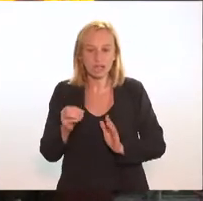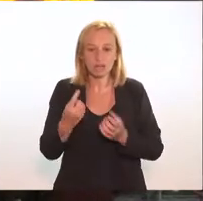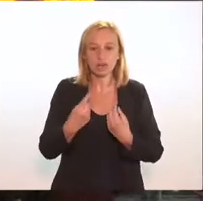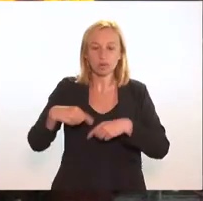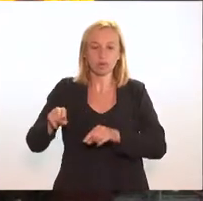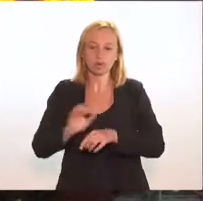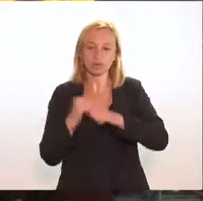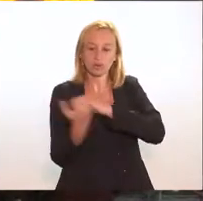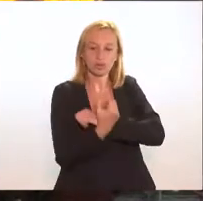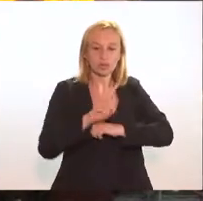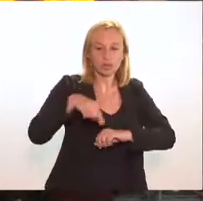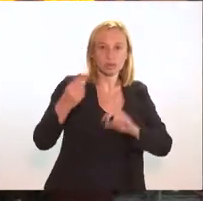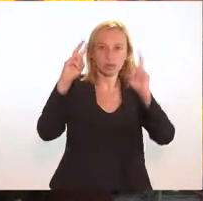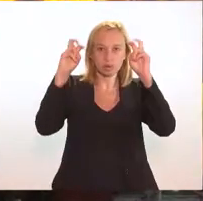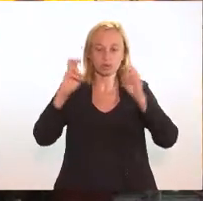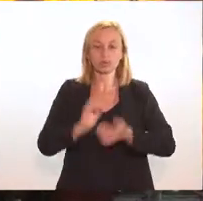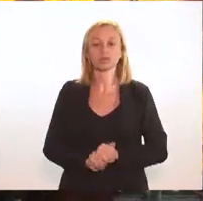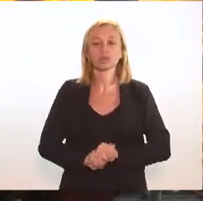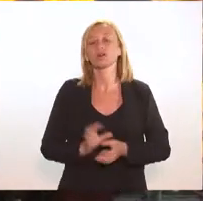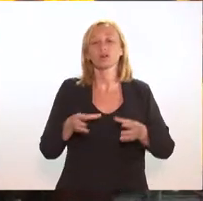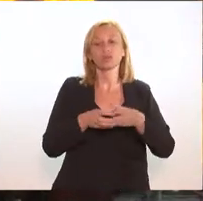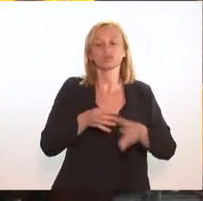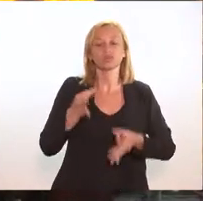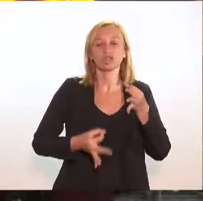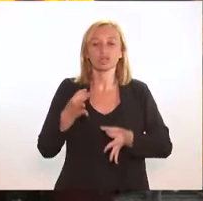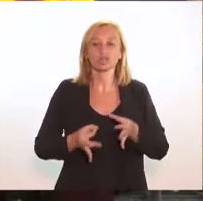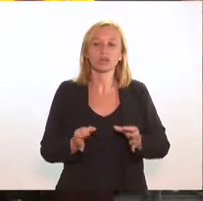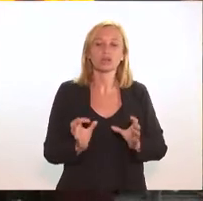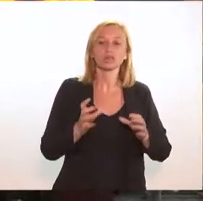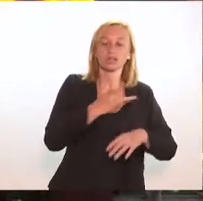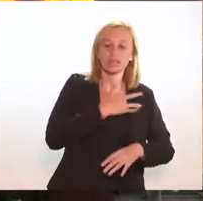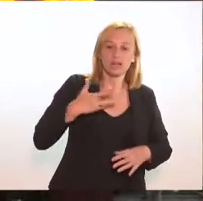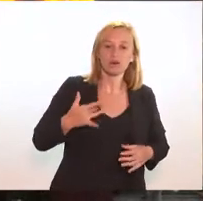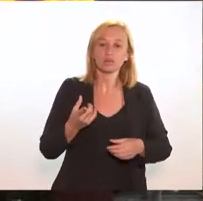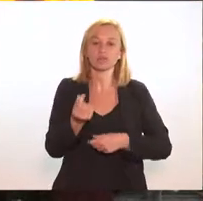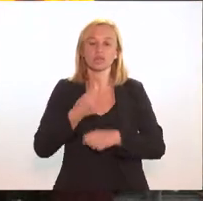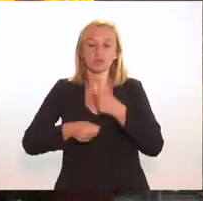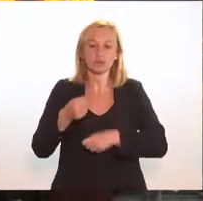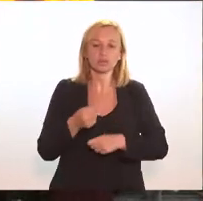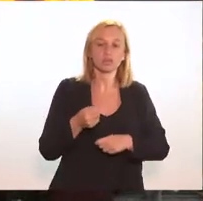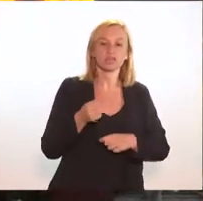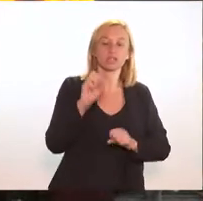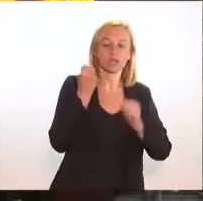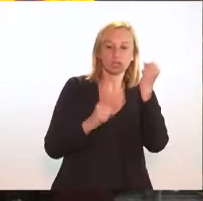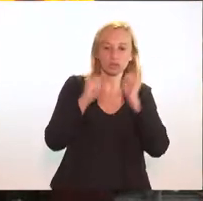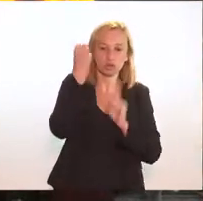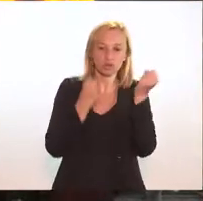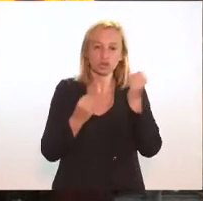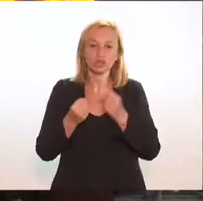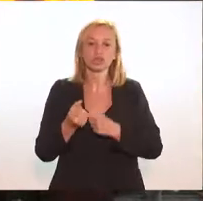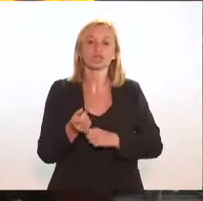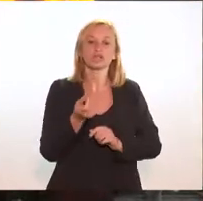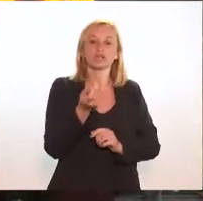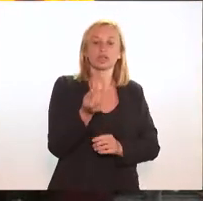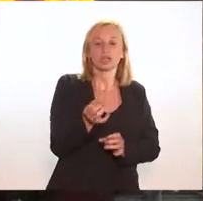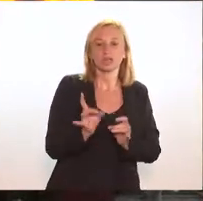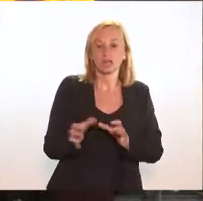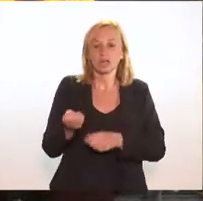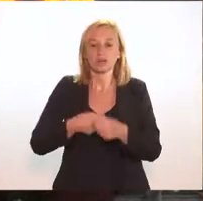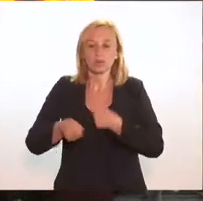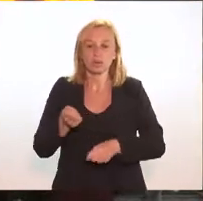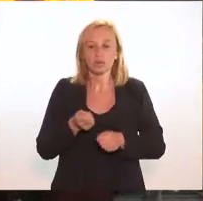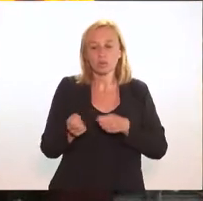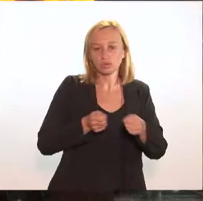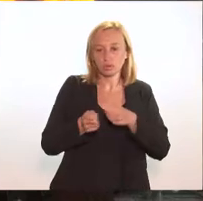outras providências. Pendente de pareceres das comissões de Constituição, Justiça, de Saúde, de Economia, Indústria e Comércio, de Orçamento, Finanças, Fiscalização Financeira